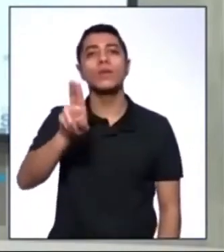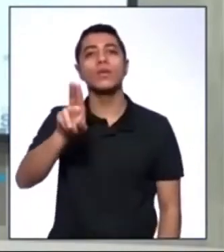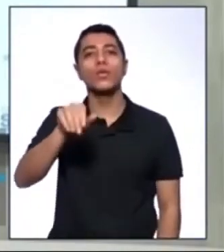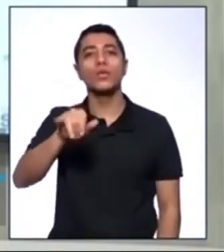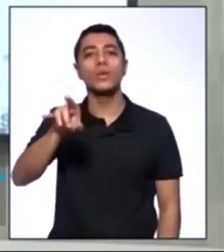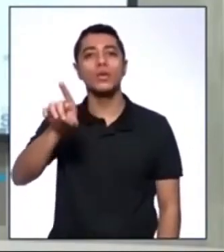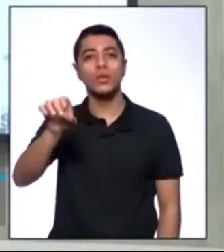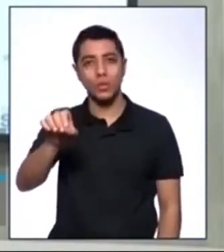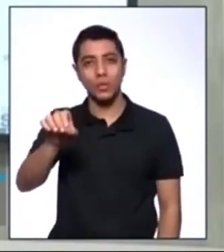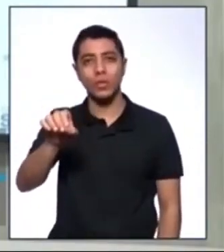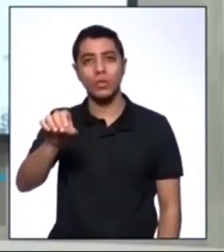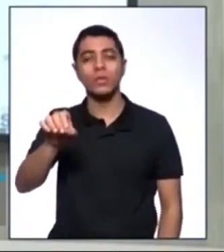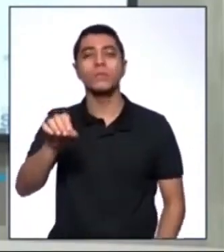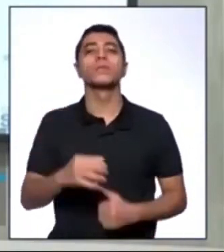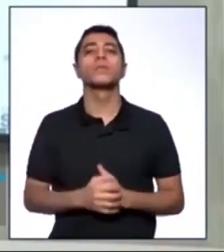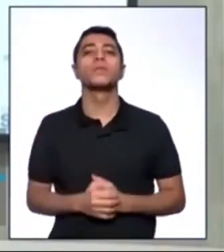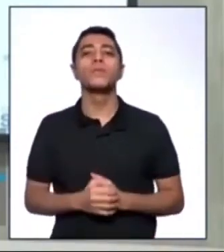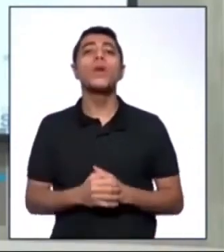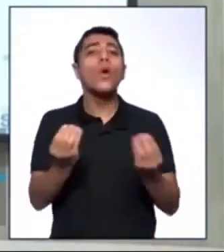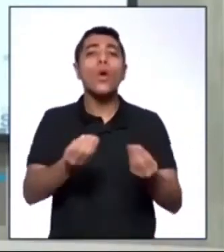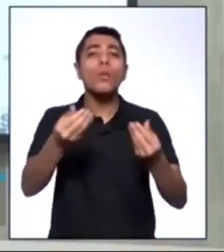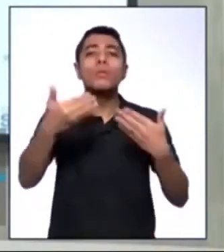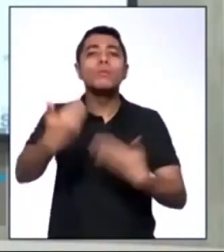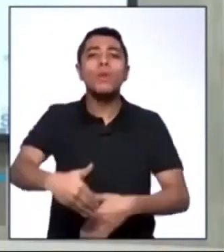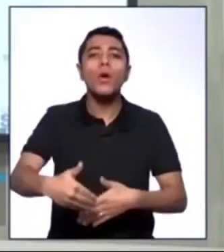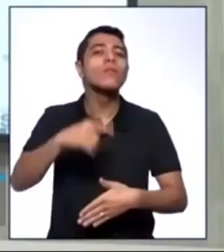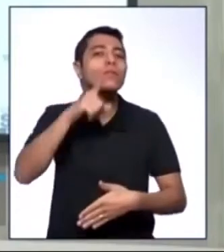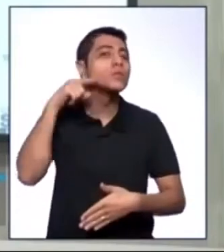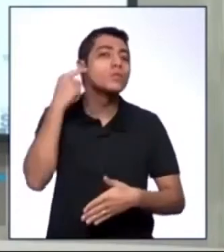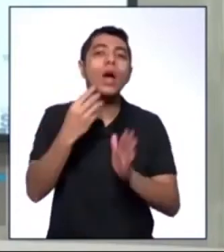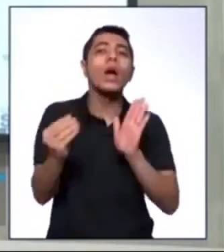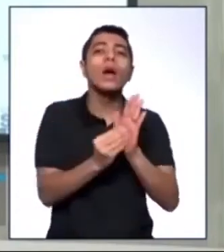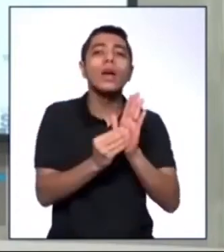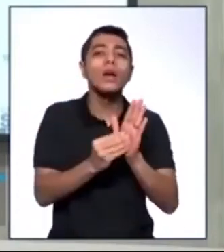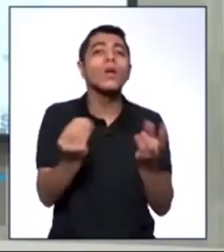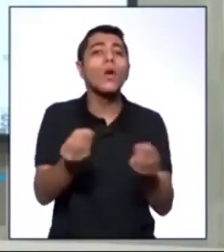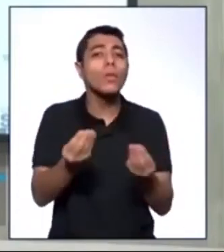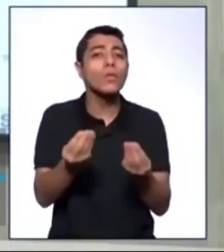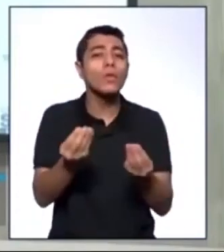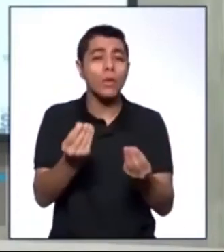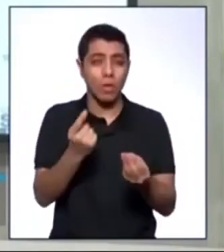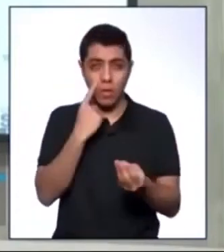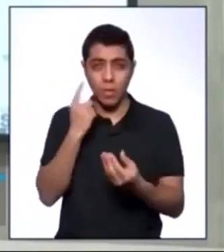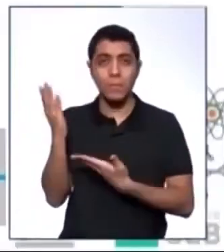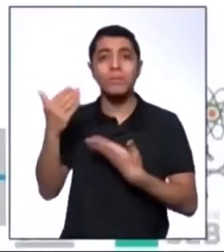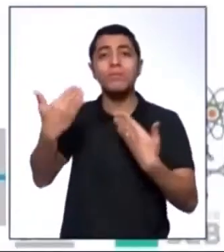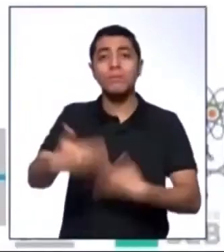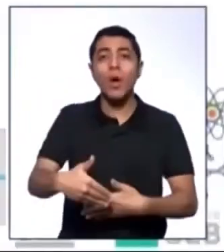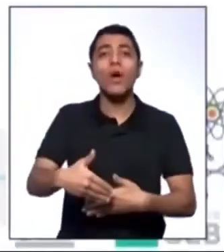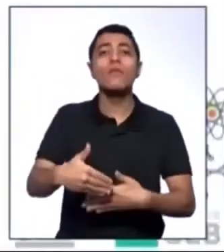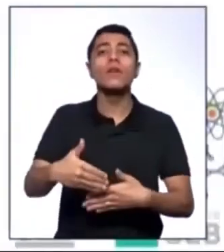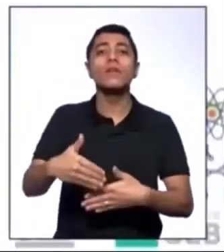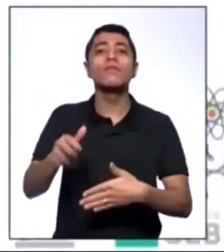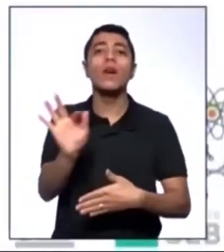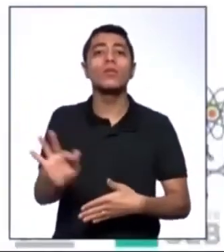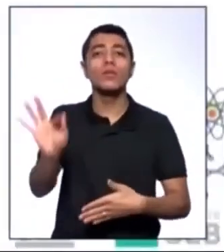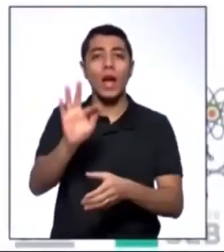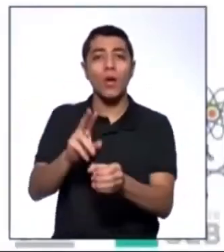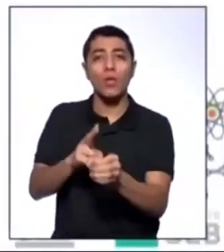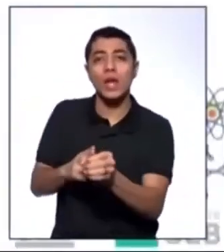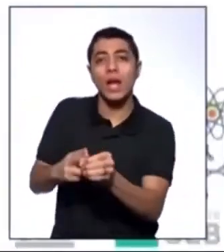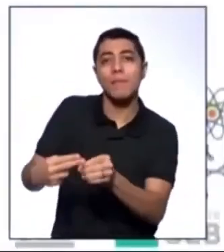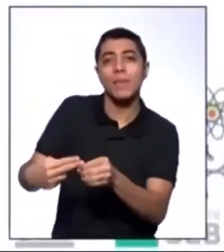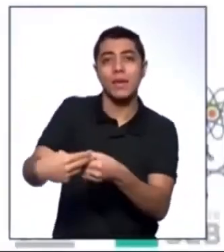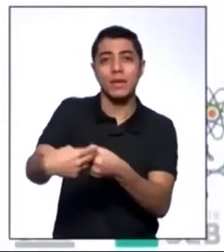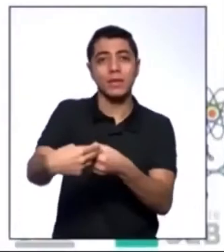Beleza. Agora, como que aparece no vestibular? Assim, galera. Uma questão da Unicamp diz assim: o climograma acima